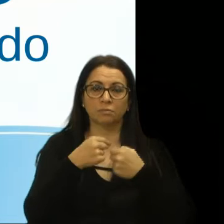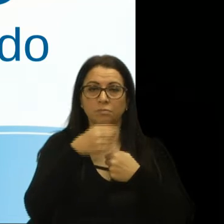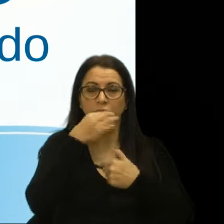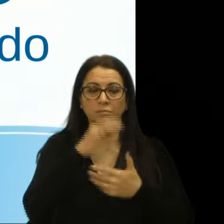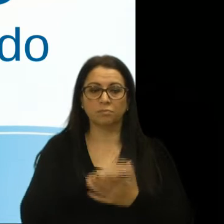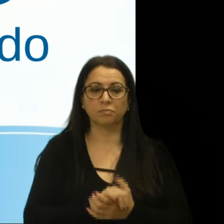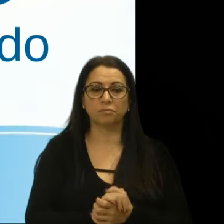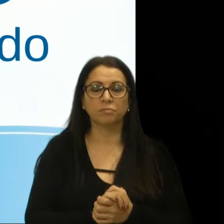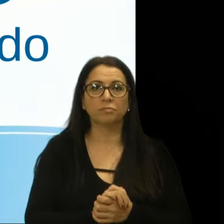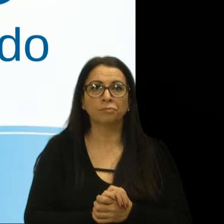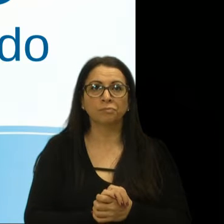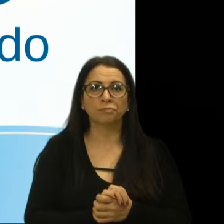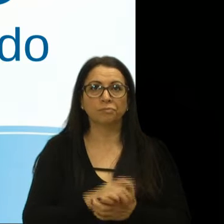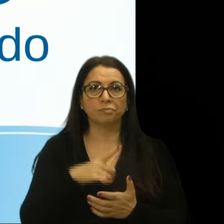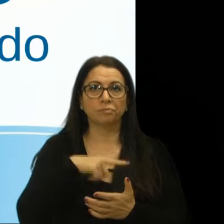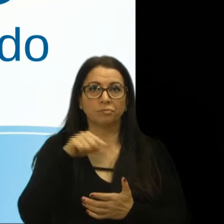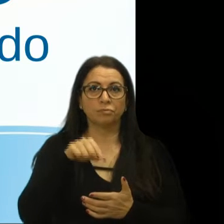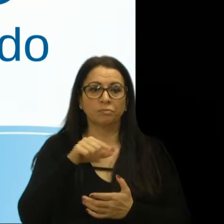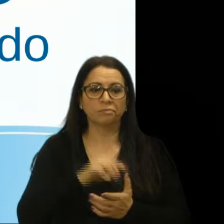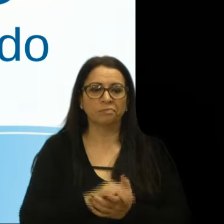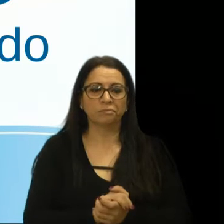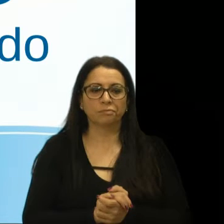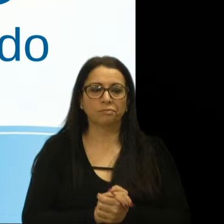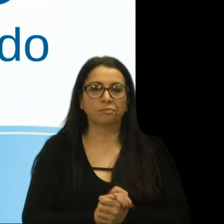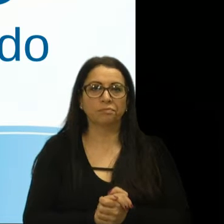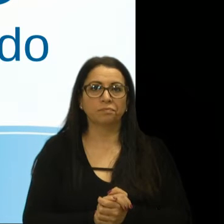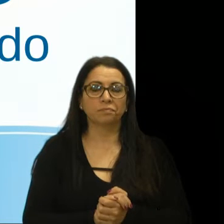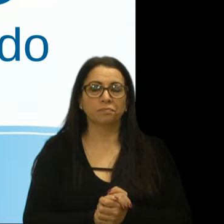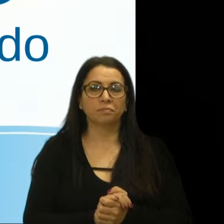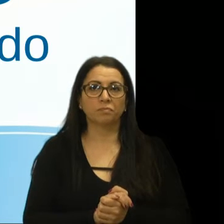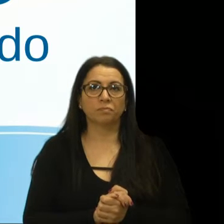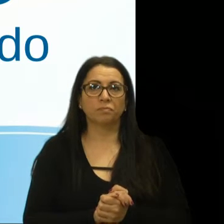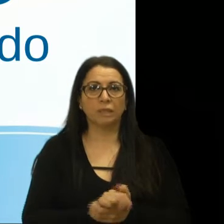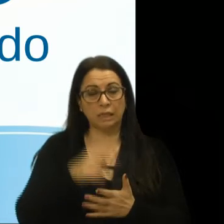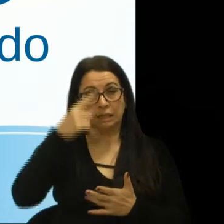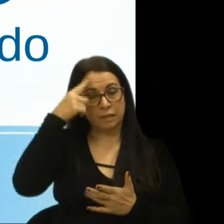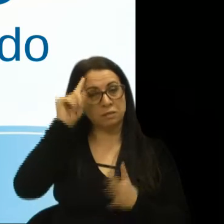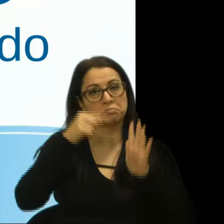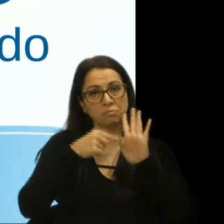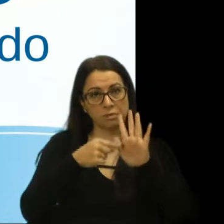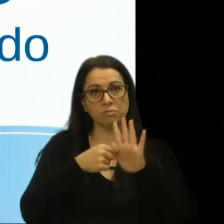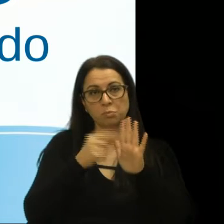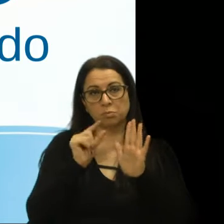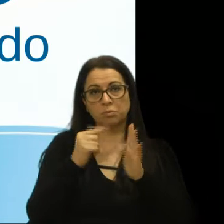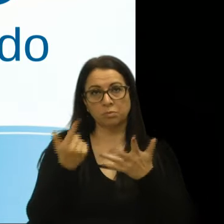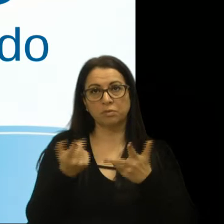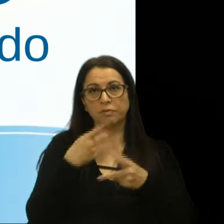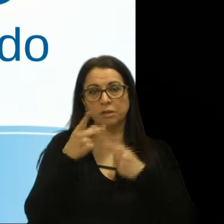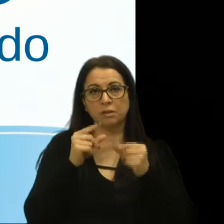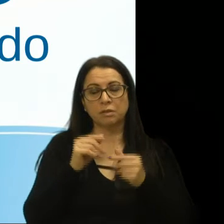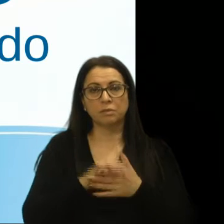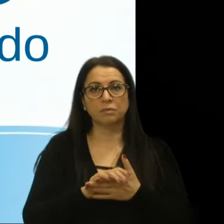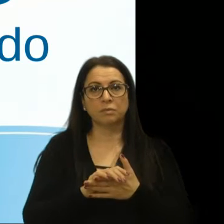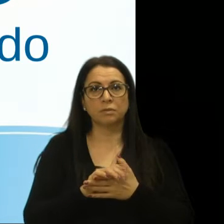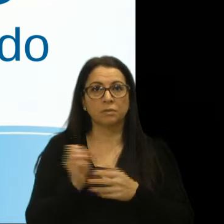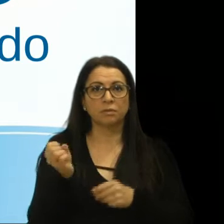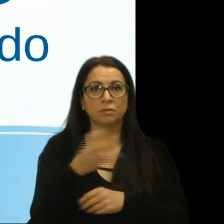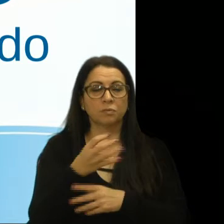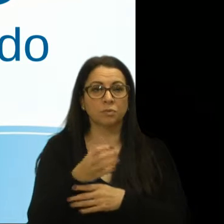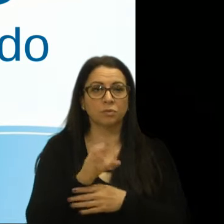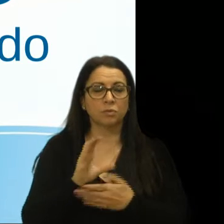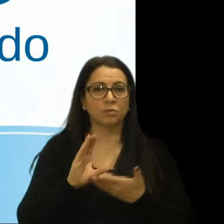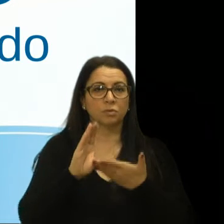município. Eu tenho aqui, a ideia é trazer falar um pouquinho de inovação, do conceito